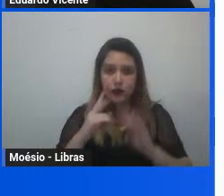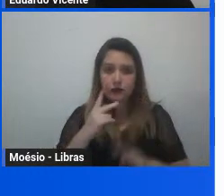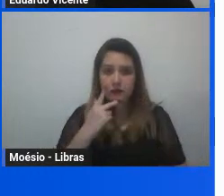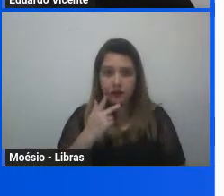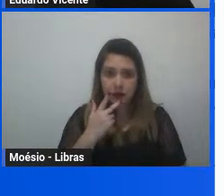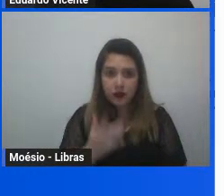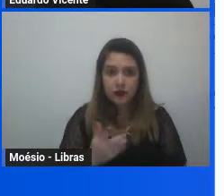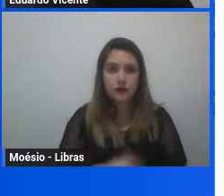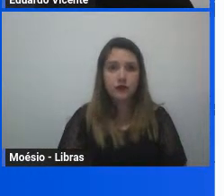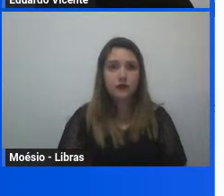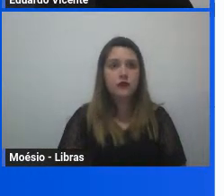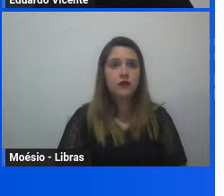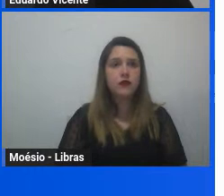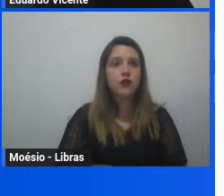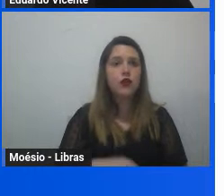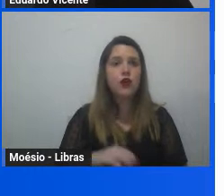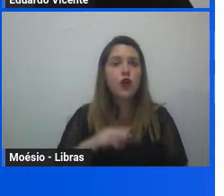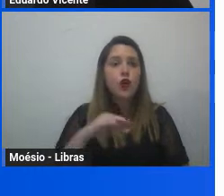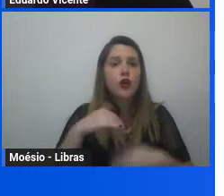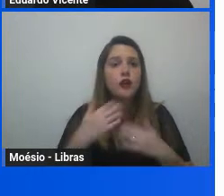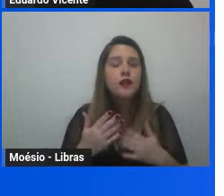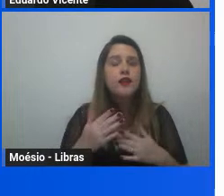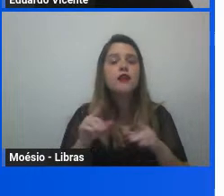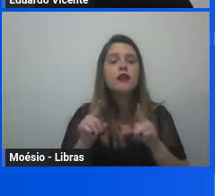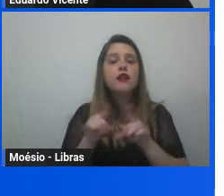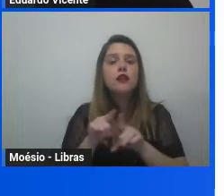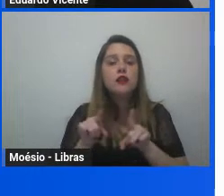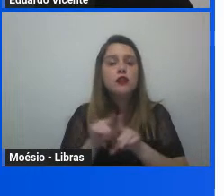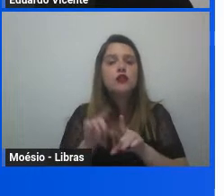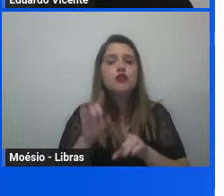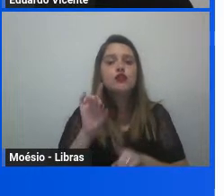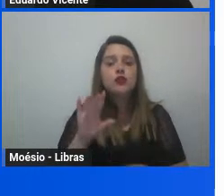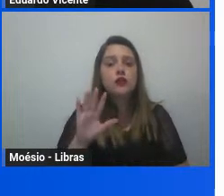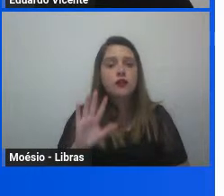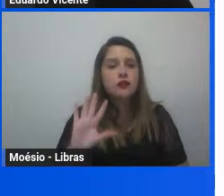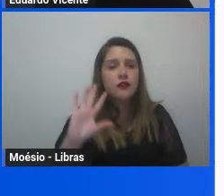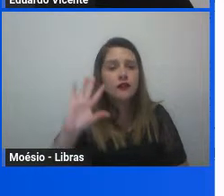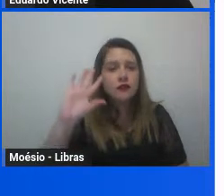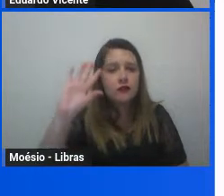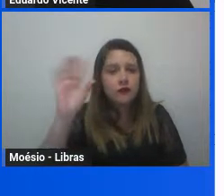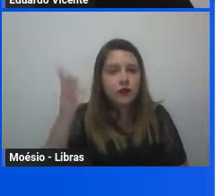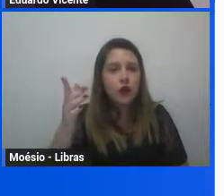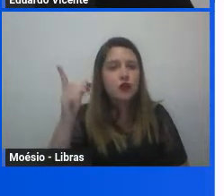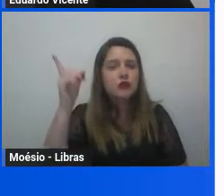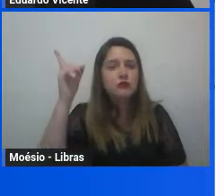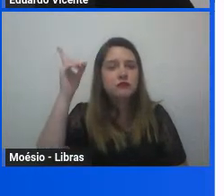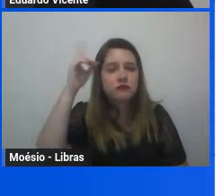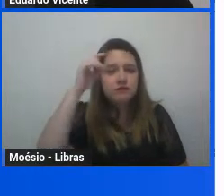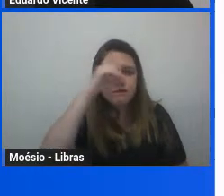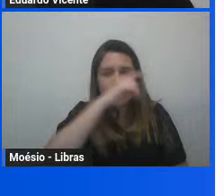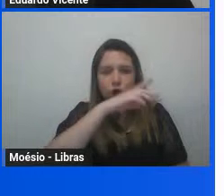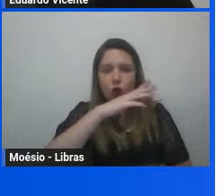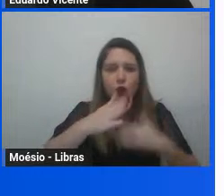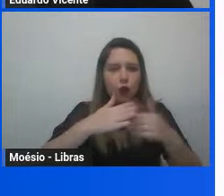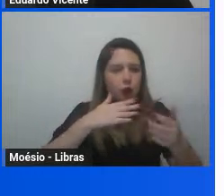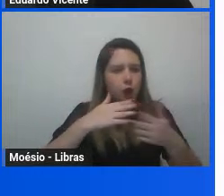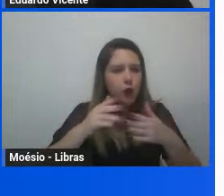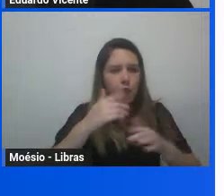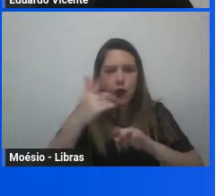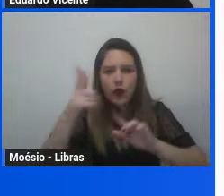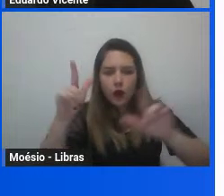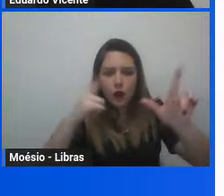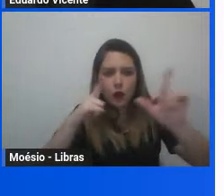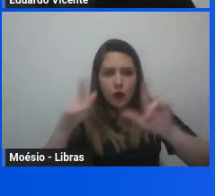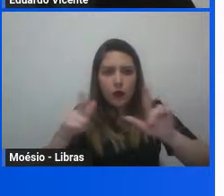Gente, está proibido de usar o torniquete. Só em casos extremamente complicados, onde qualquer outro tipo de recurso